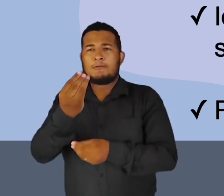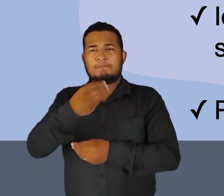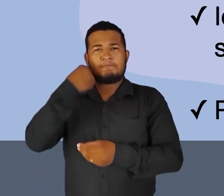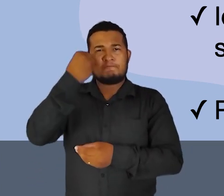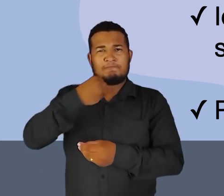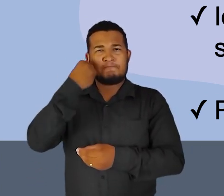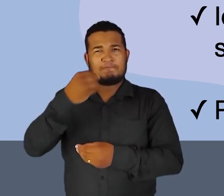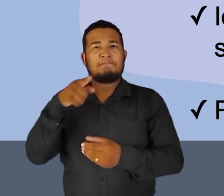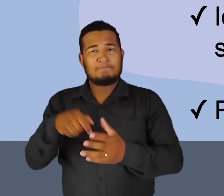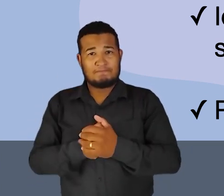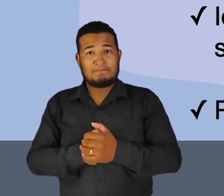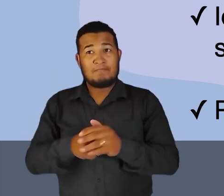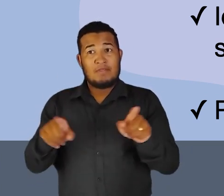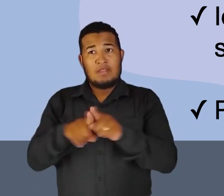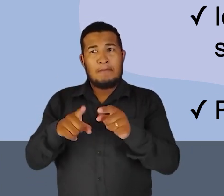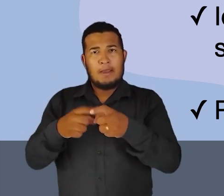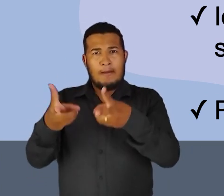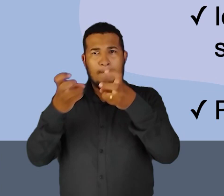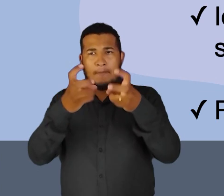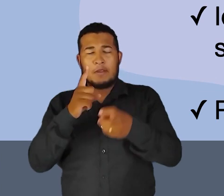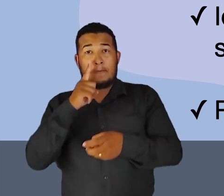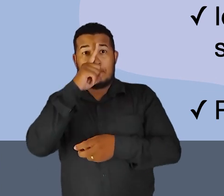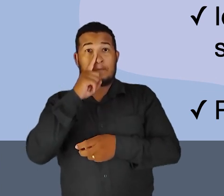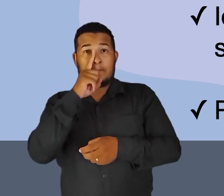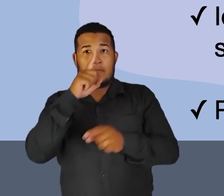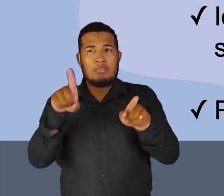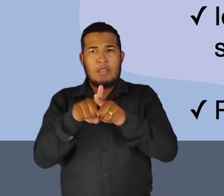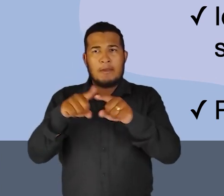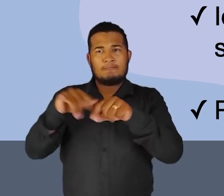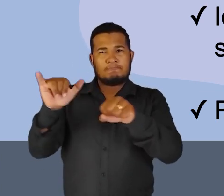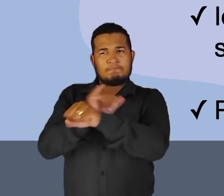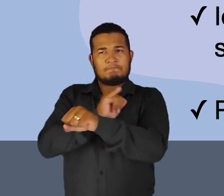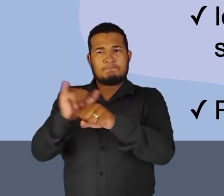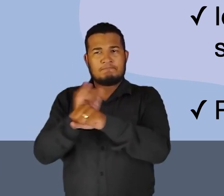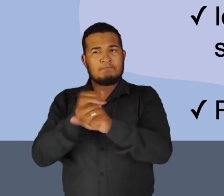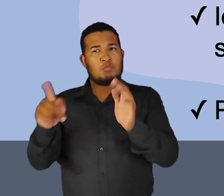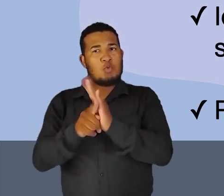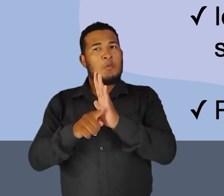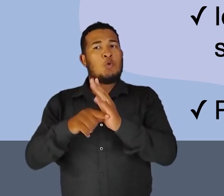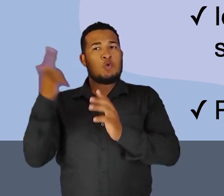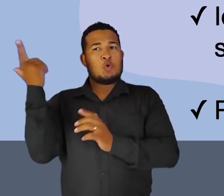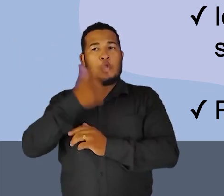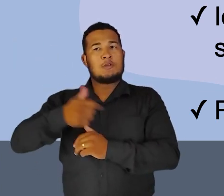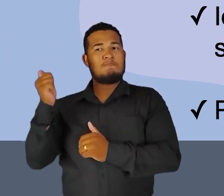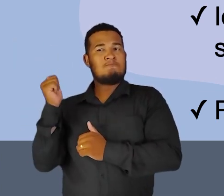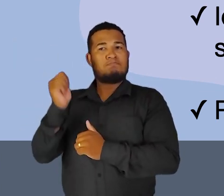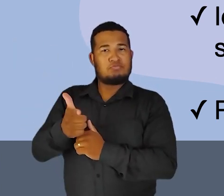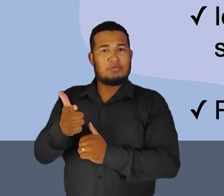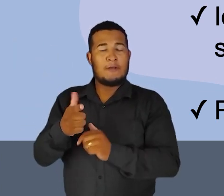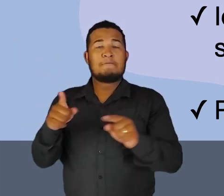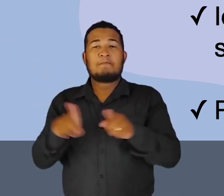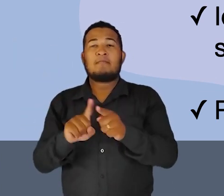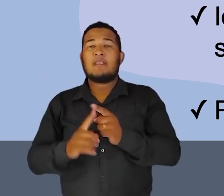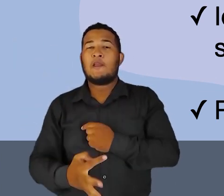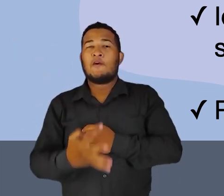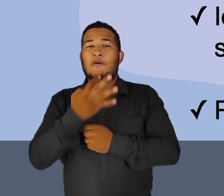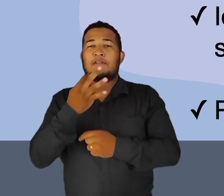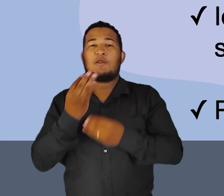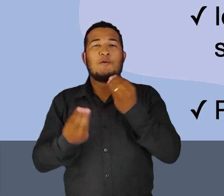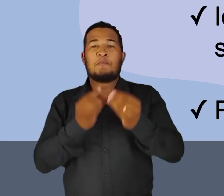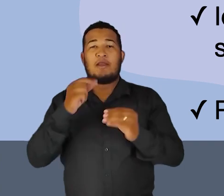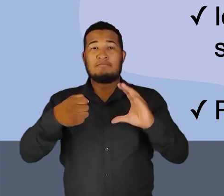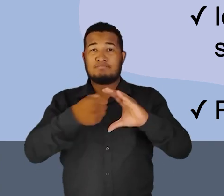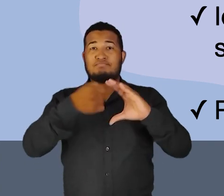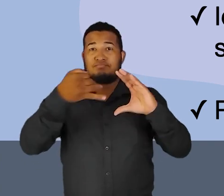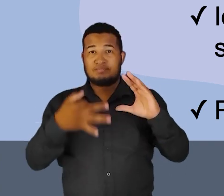práticas. Identificar os riscos e planejar estratégias para a sua superação. E reconhecer as características e